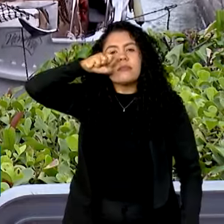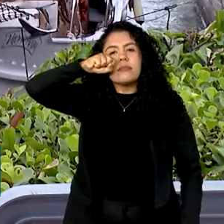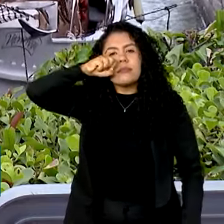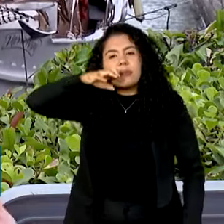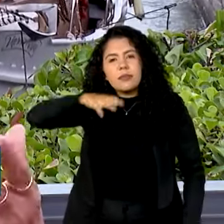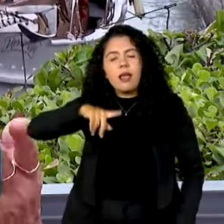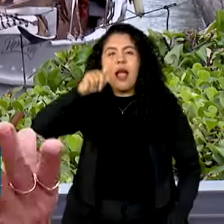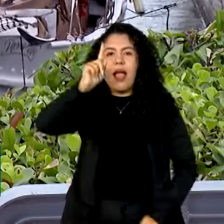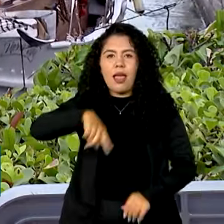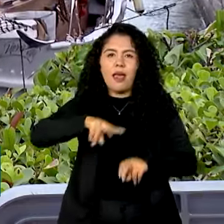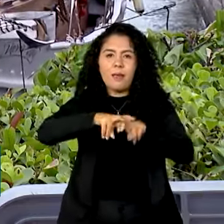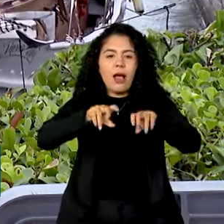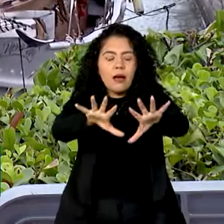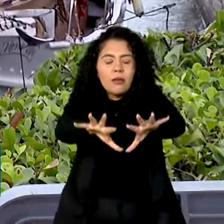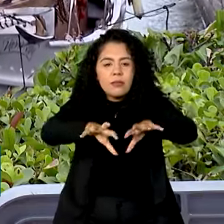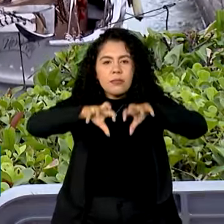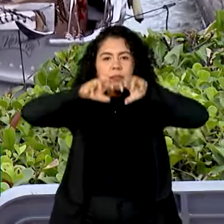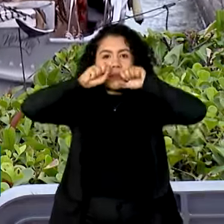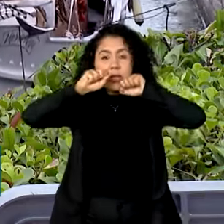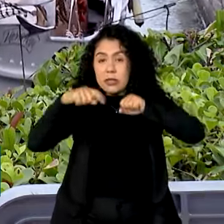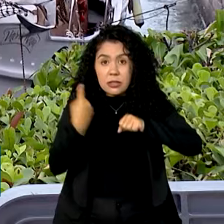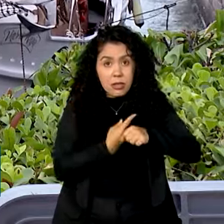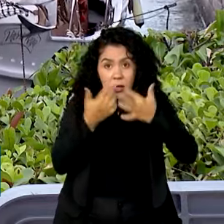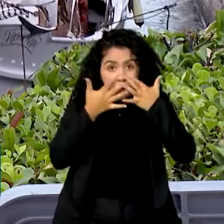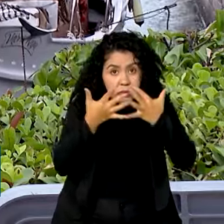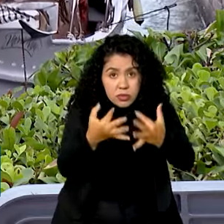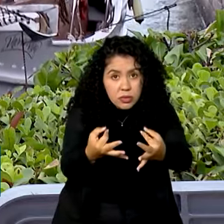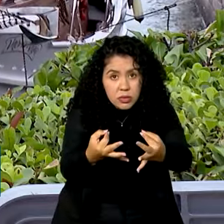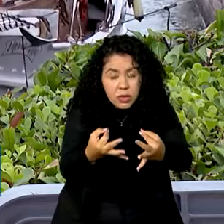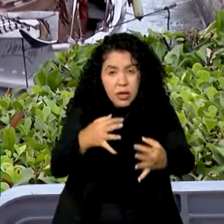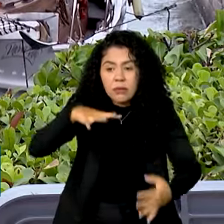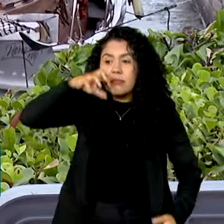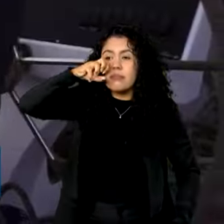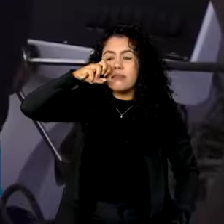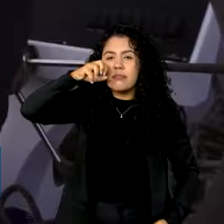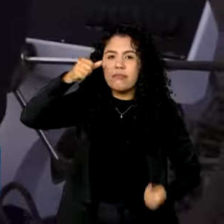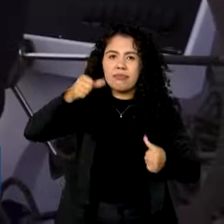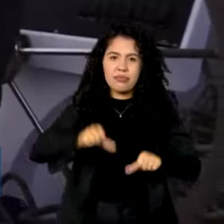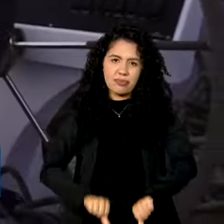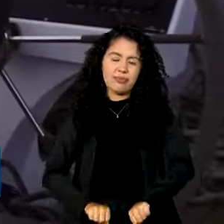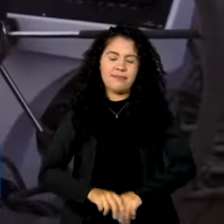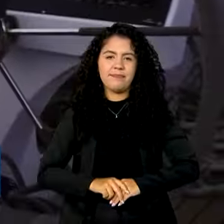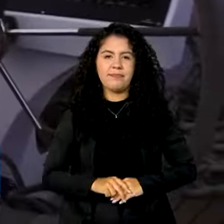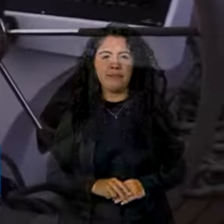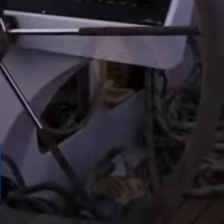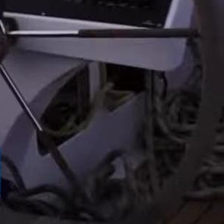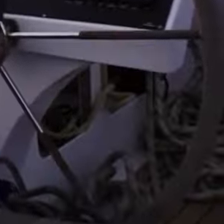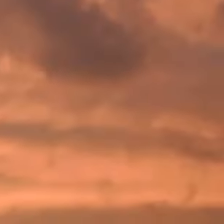oceanos, se a gente não cuidar do oceano, vai faltar ar.